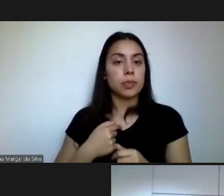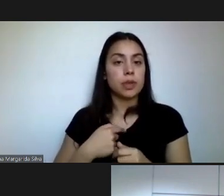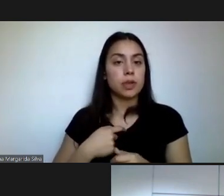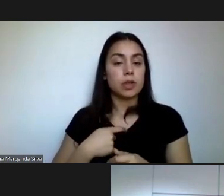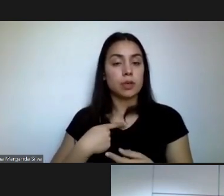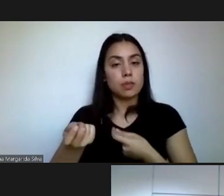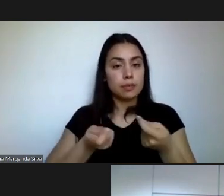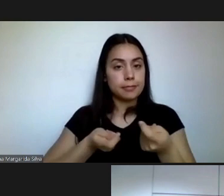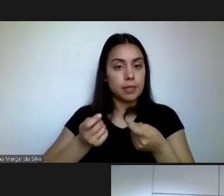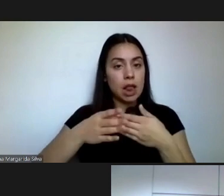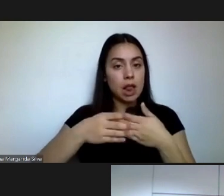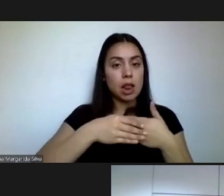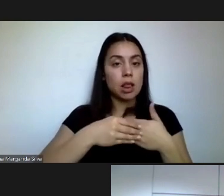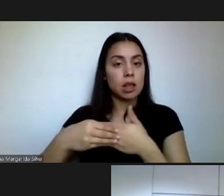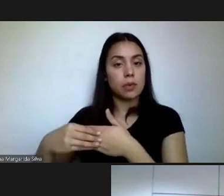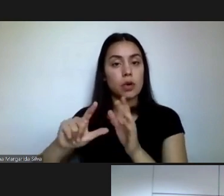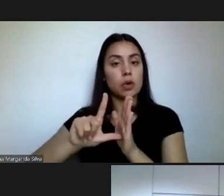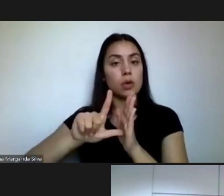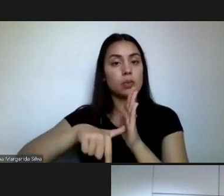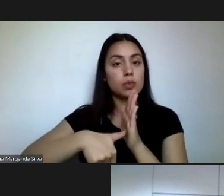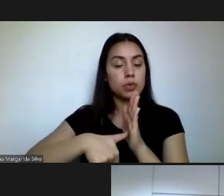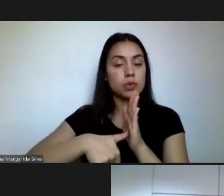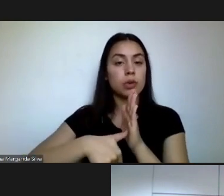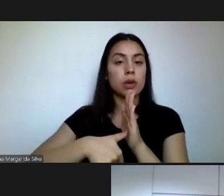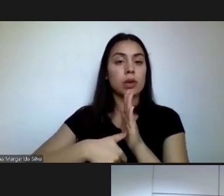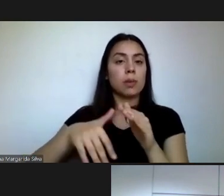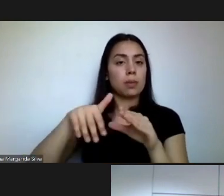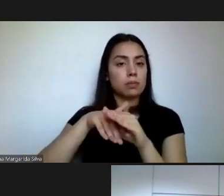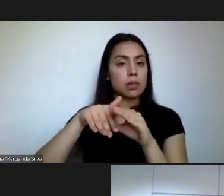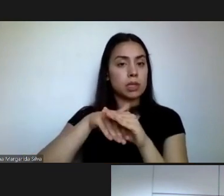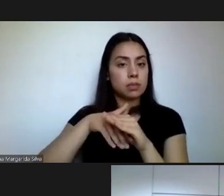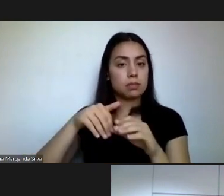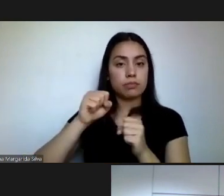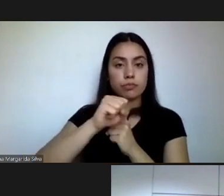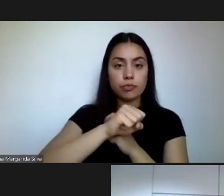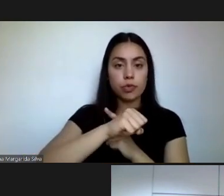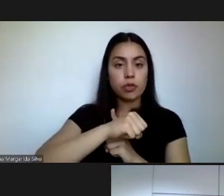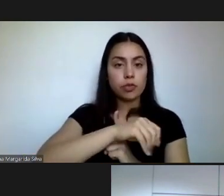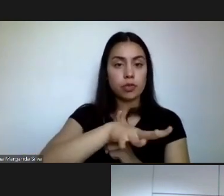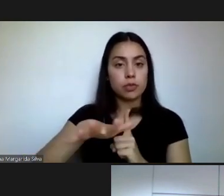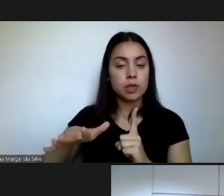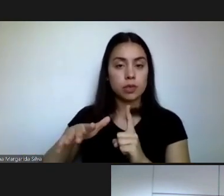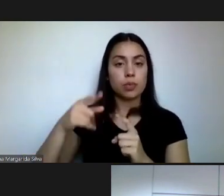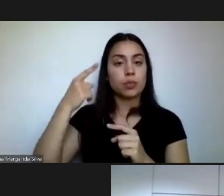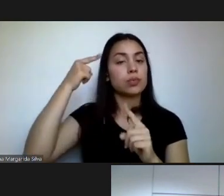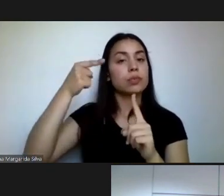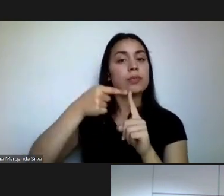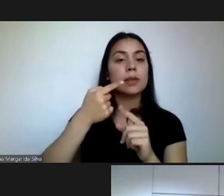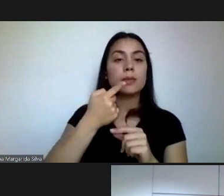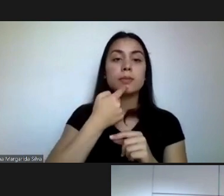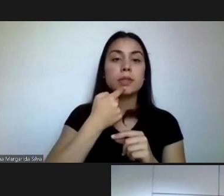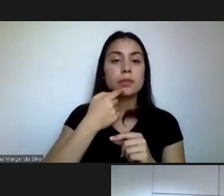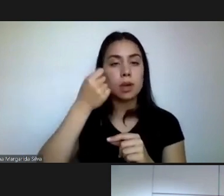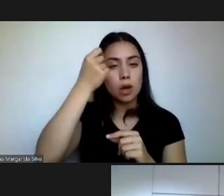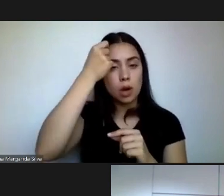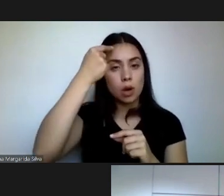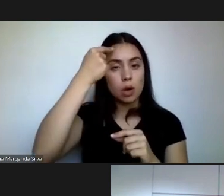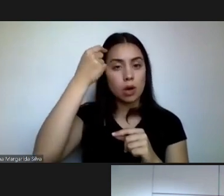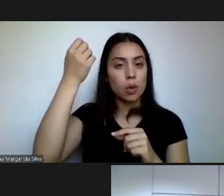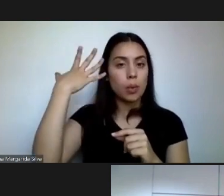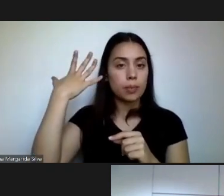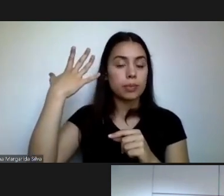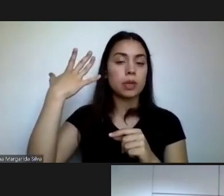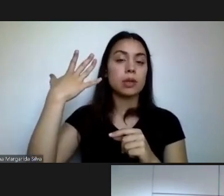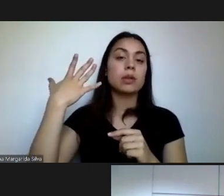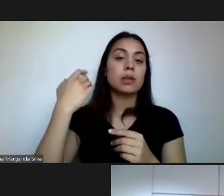projeto, também de participar na primeira formação, portanto, que tinha muito essa... para compreender realmente, não é? Depois poder também apoiar outros jovens